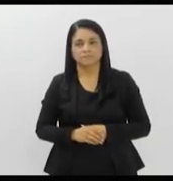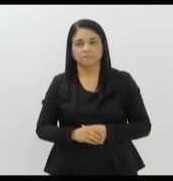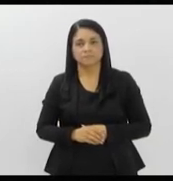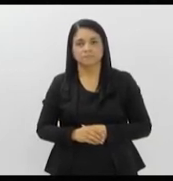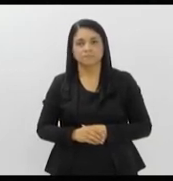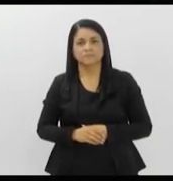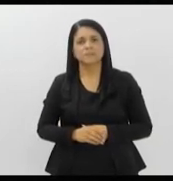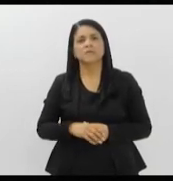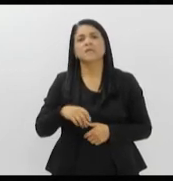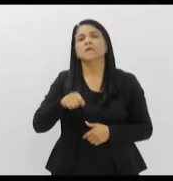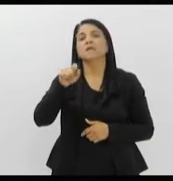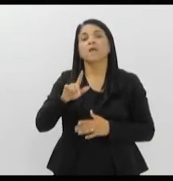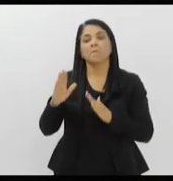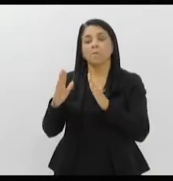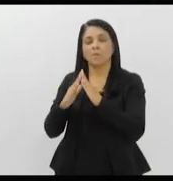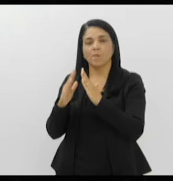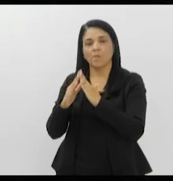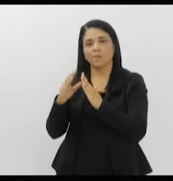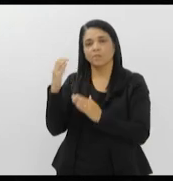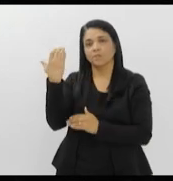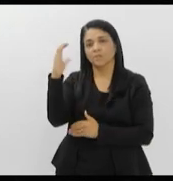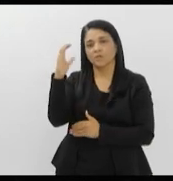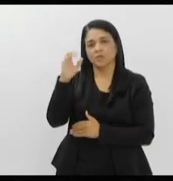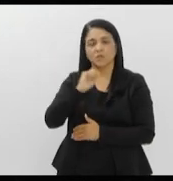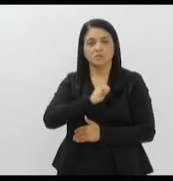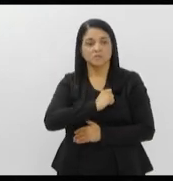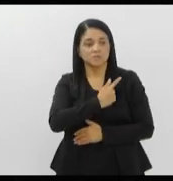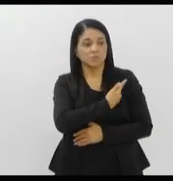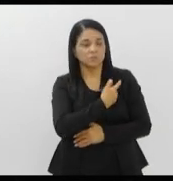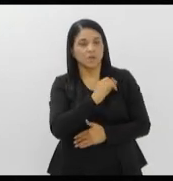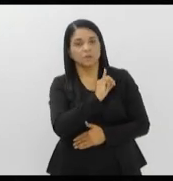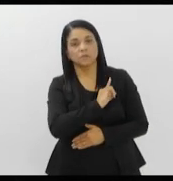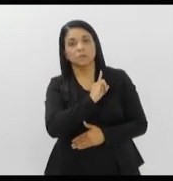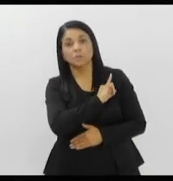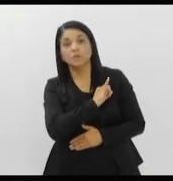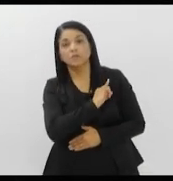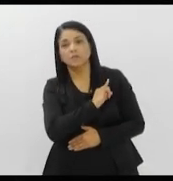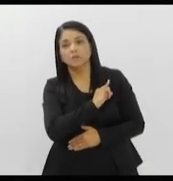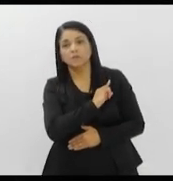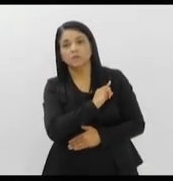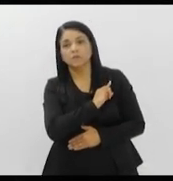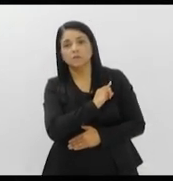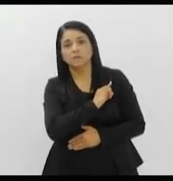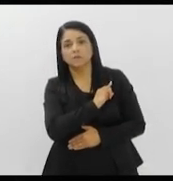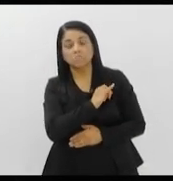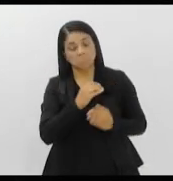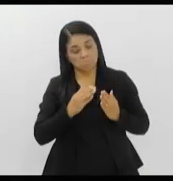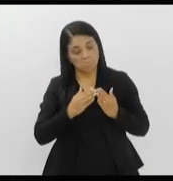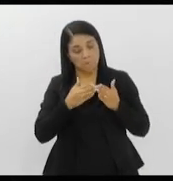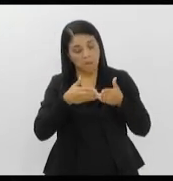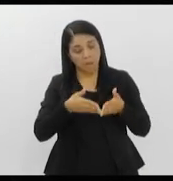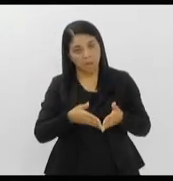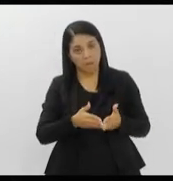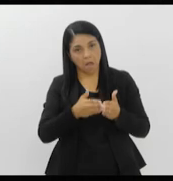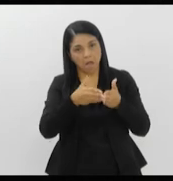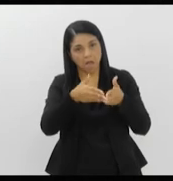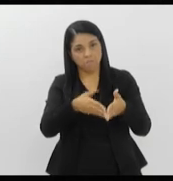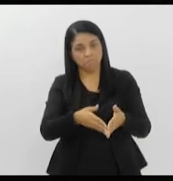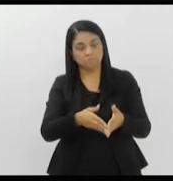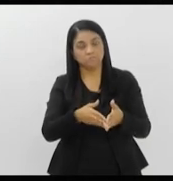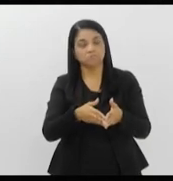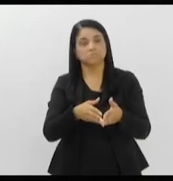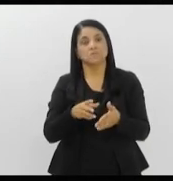Mas quem mora em Niterói, São Gonçalo e Itaboraí? Atravessa pelas barcas, pega o